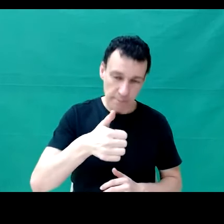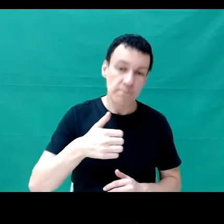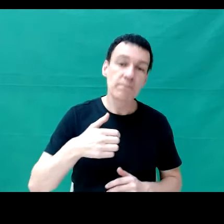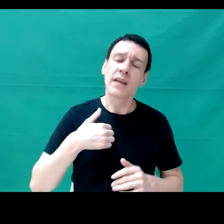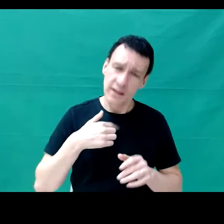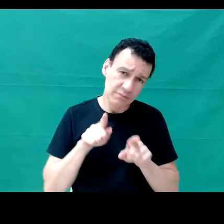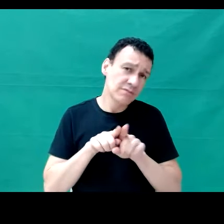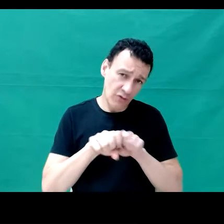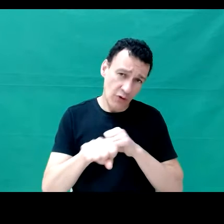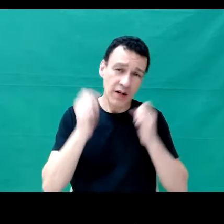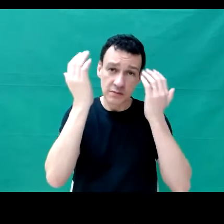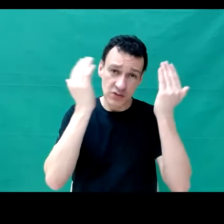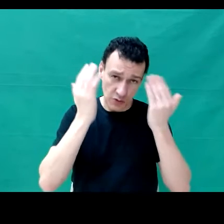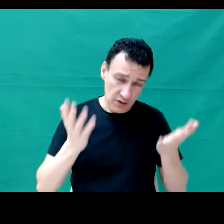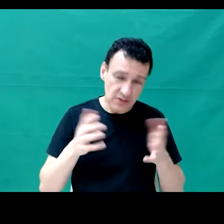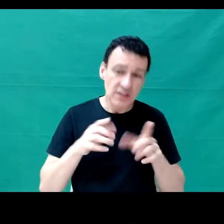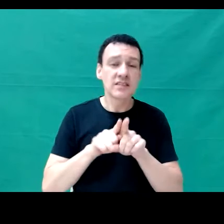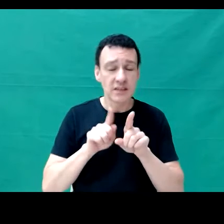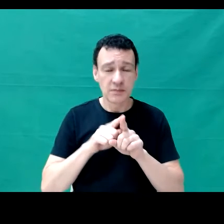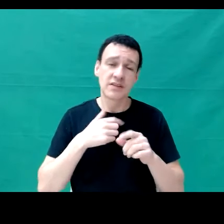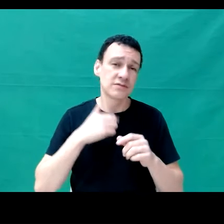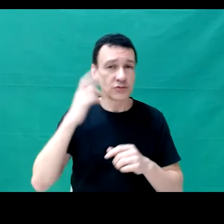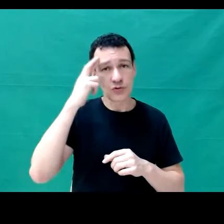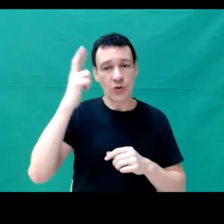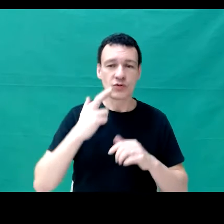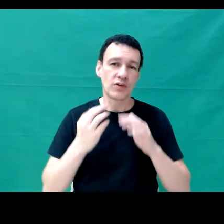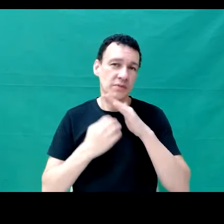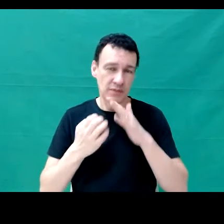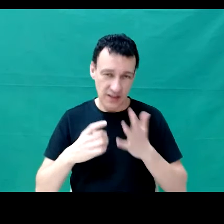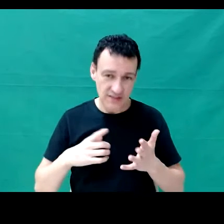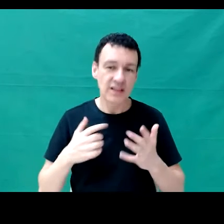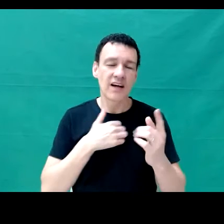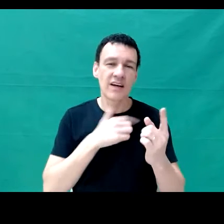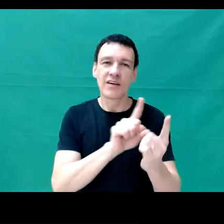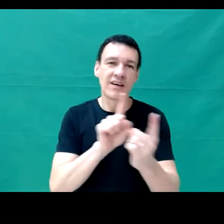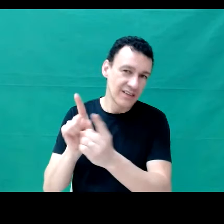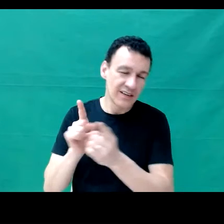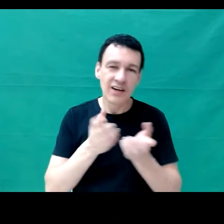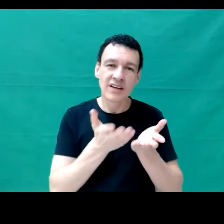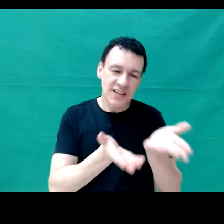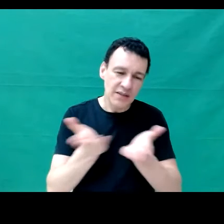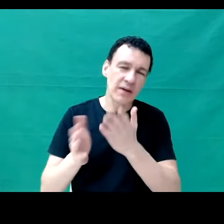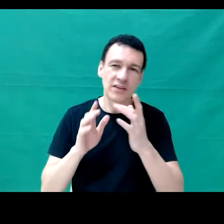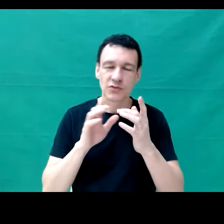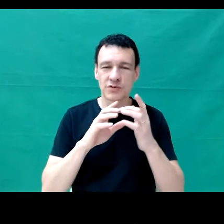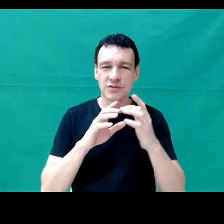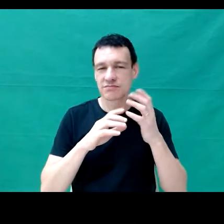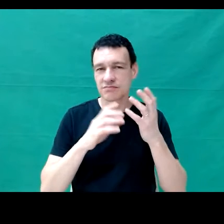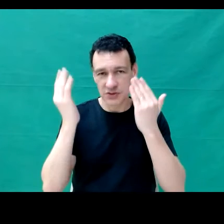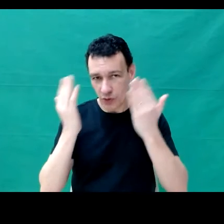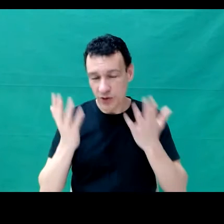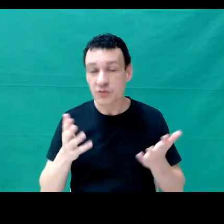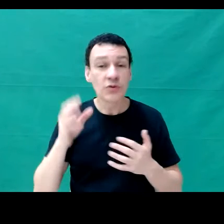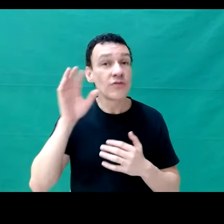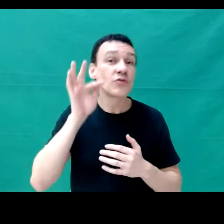também, e empresário, tenho os consultórios, né, Espaço Catarse, se alguém um dia tiver curiosidade